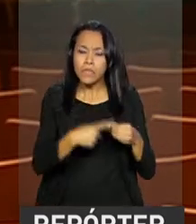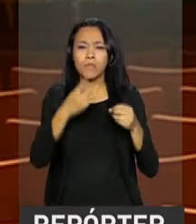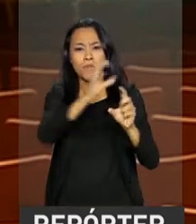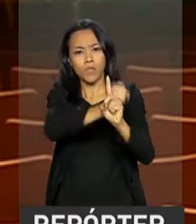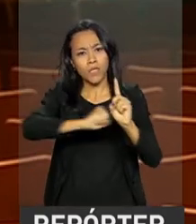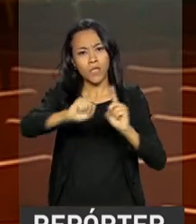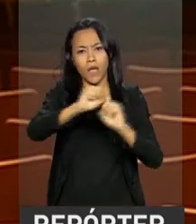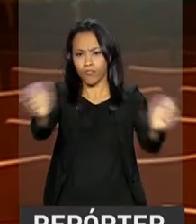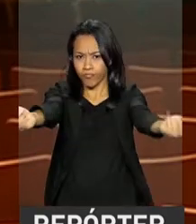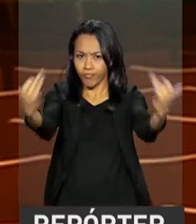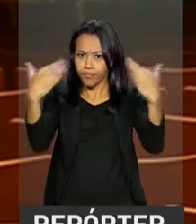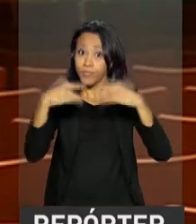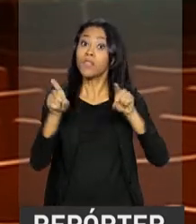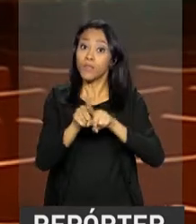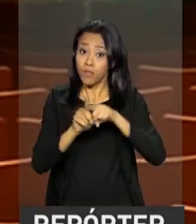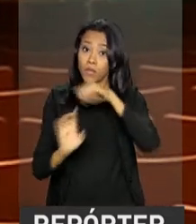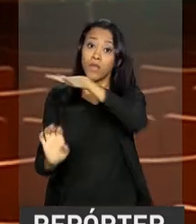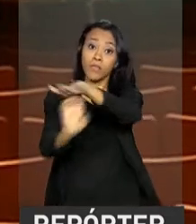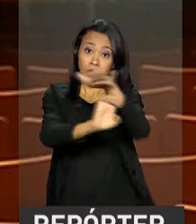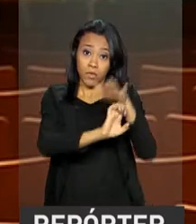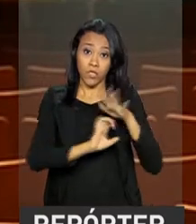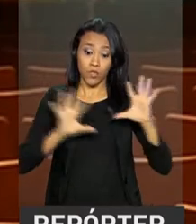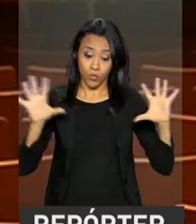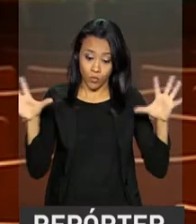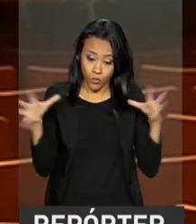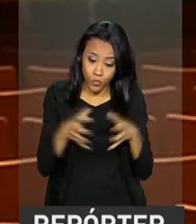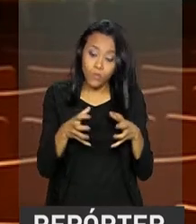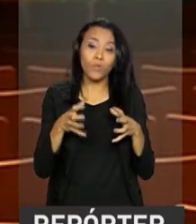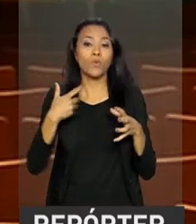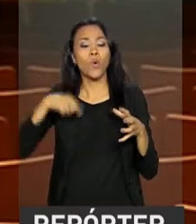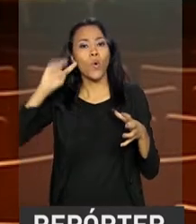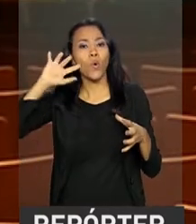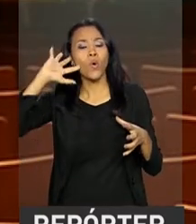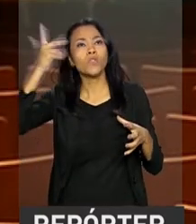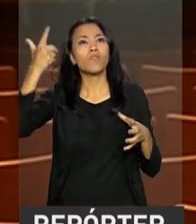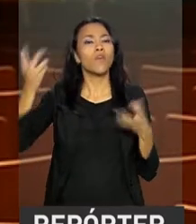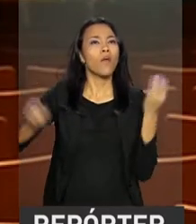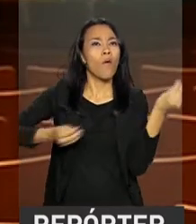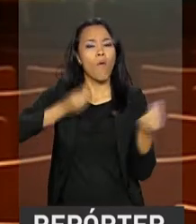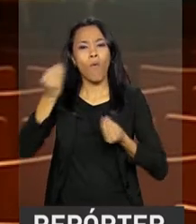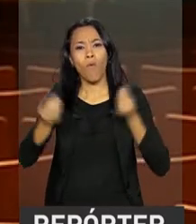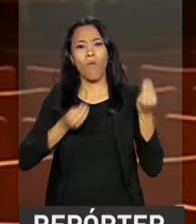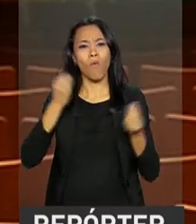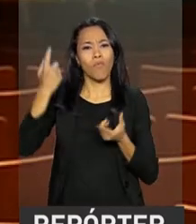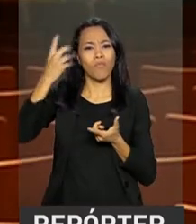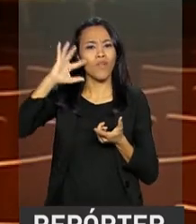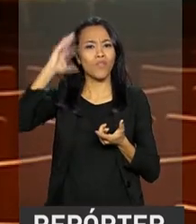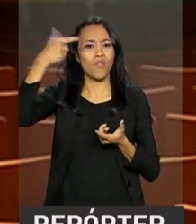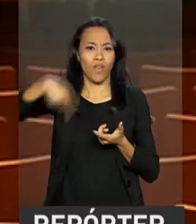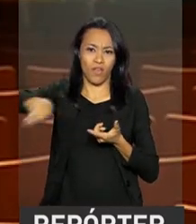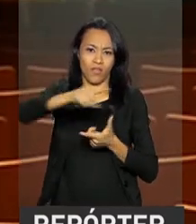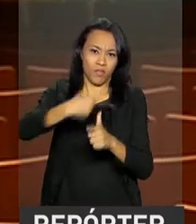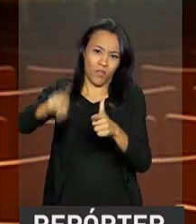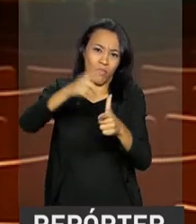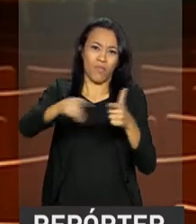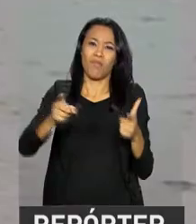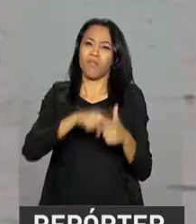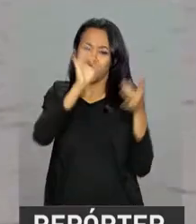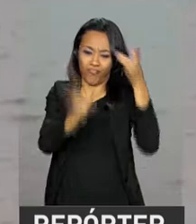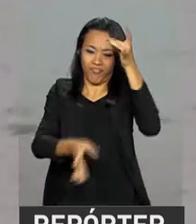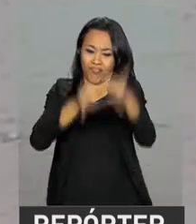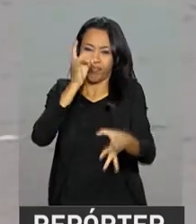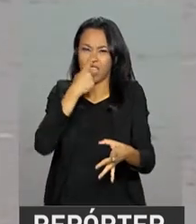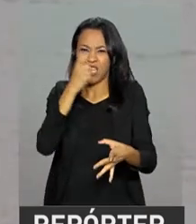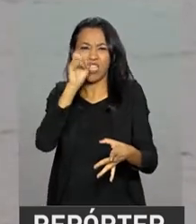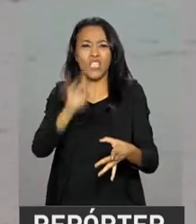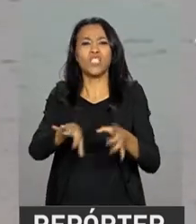está no setor privado para que juntos a gente possa encontrar caminhos que possam levar ao enfrentamento desse problema um